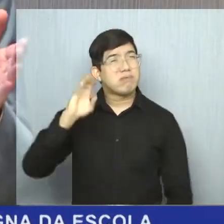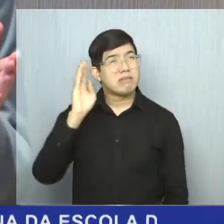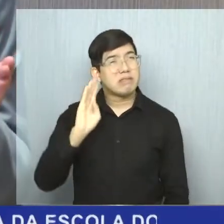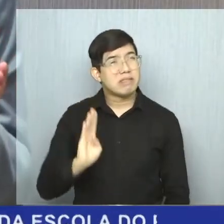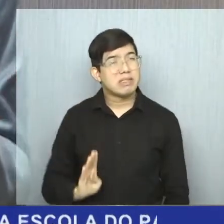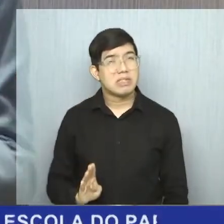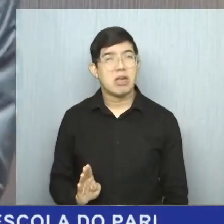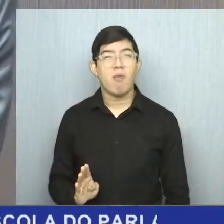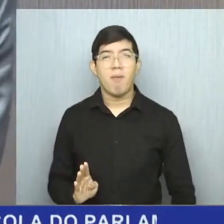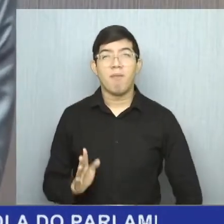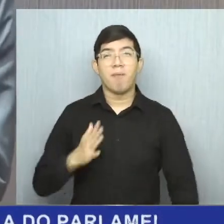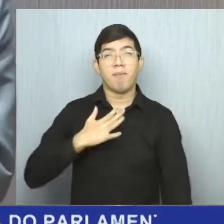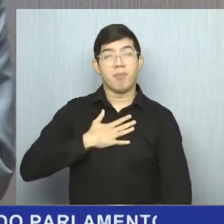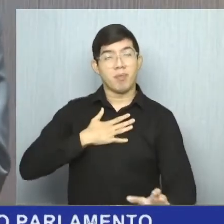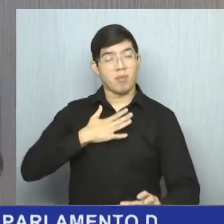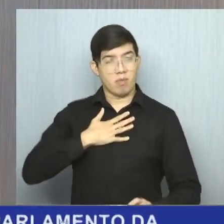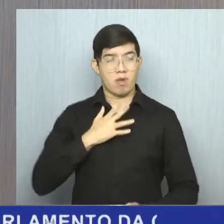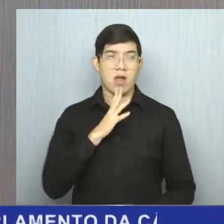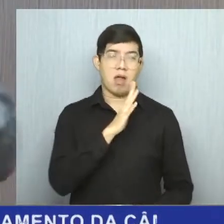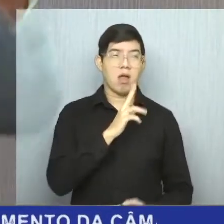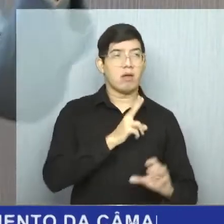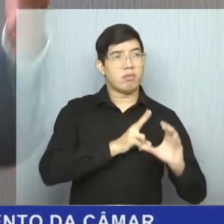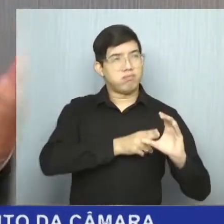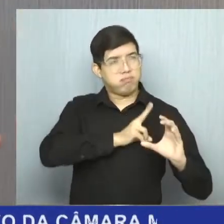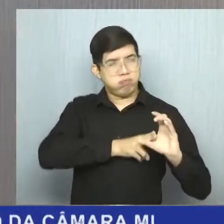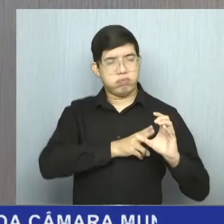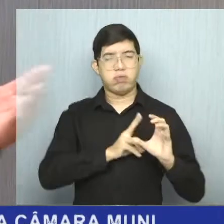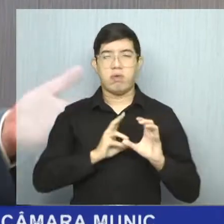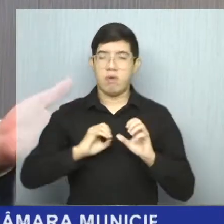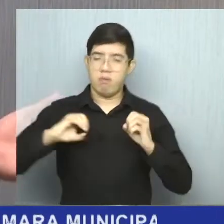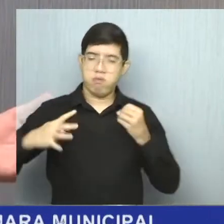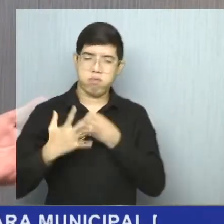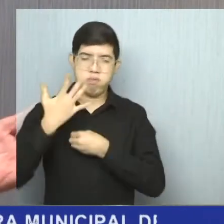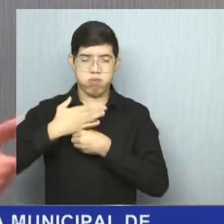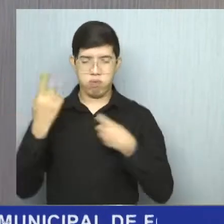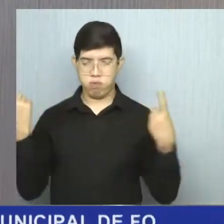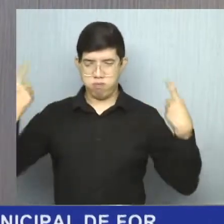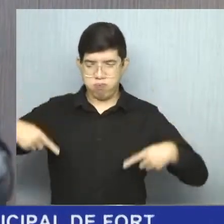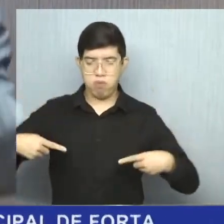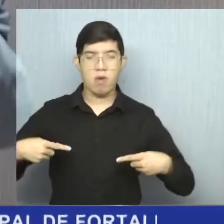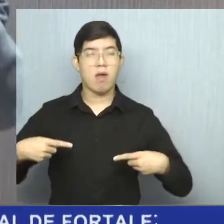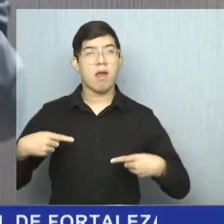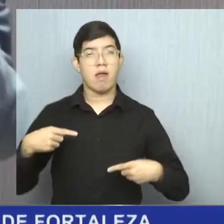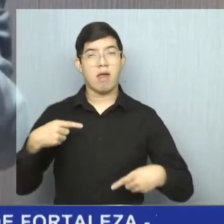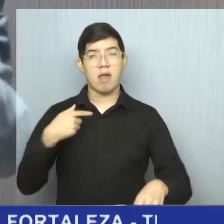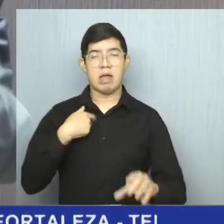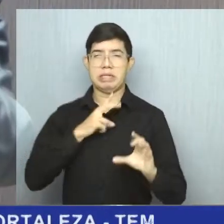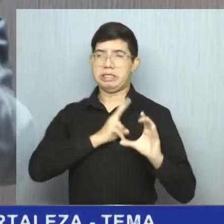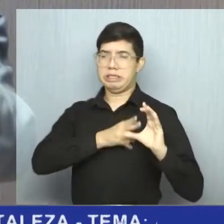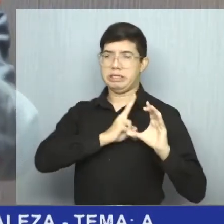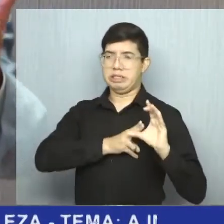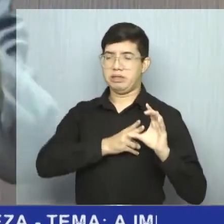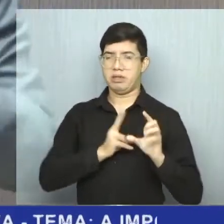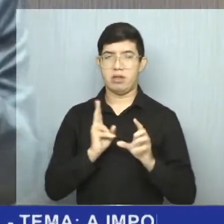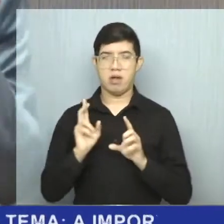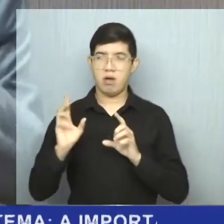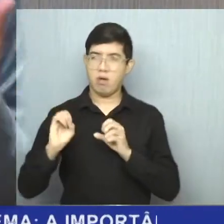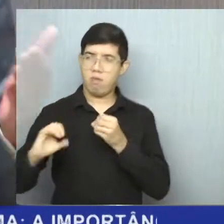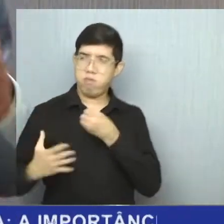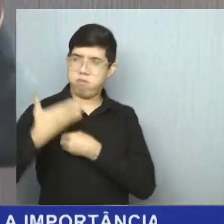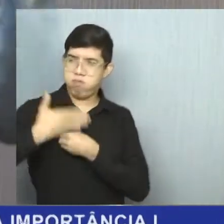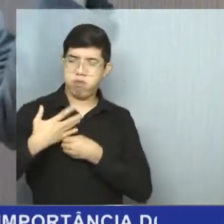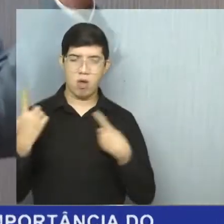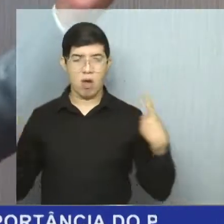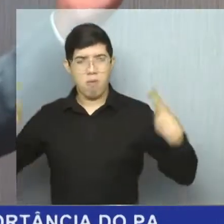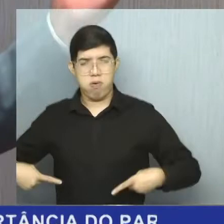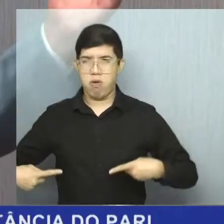de comunista ou de fascista, como está se reduzindo o debate no Brasil, seu comunista, seu fascista. E nós não vamos resolver